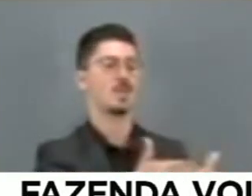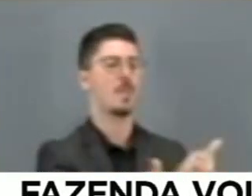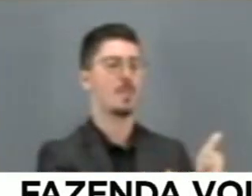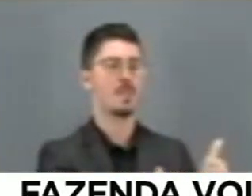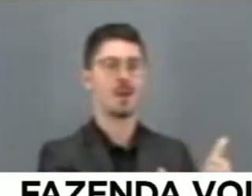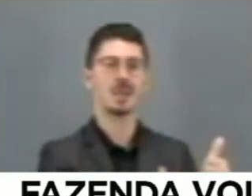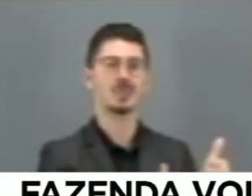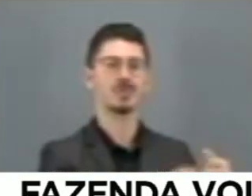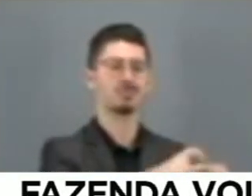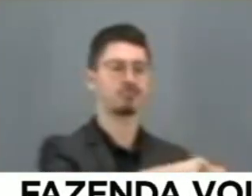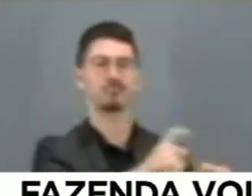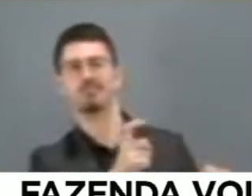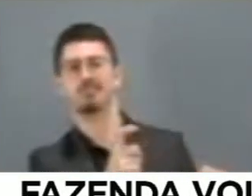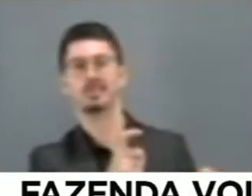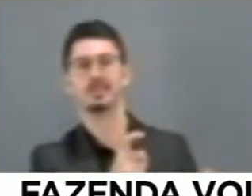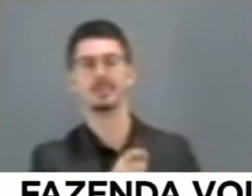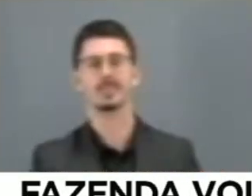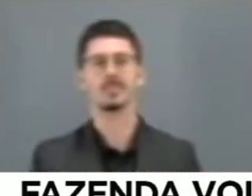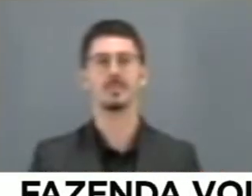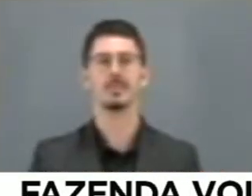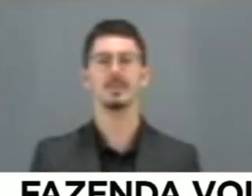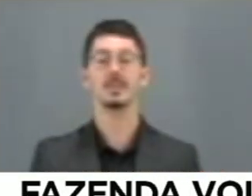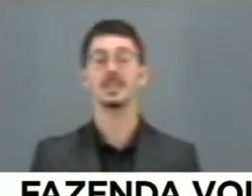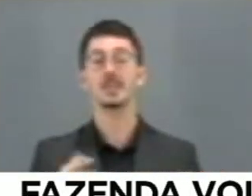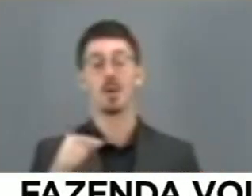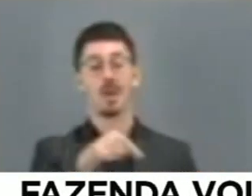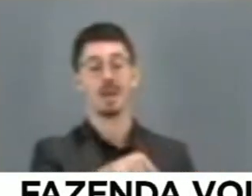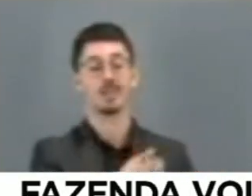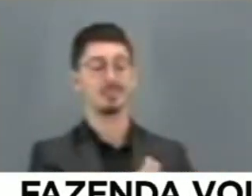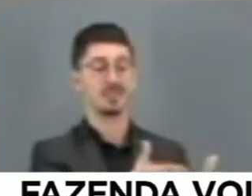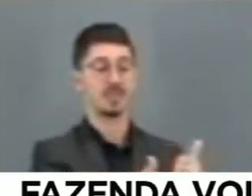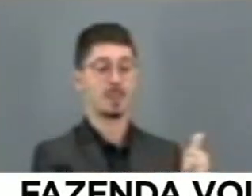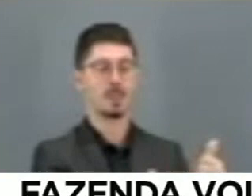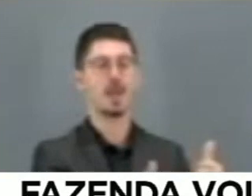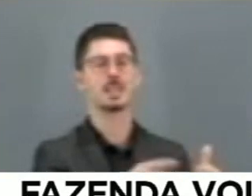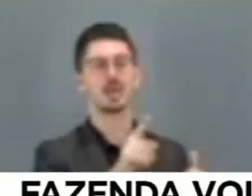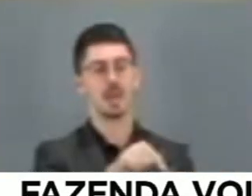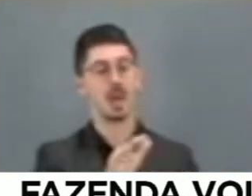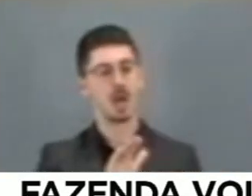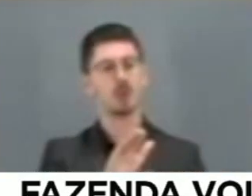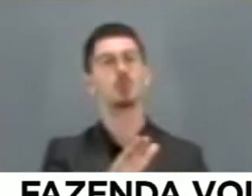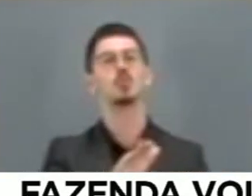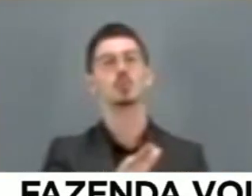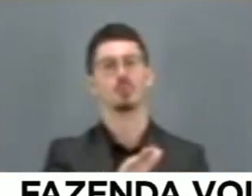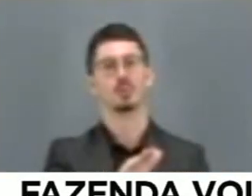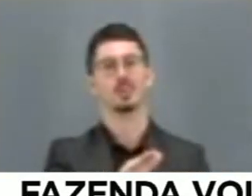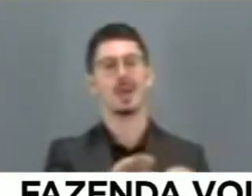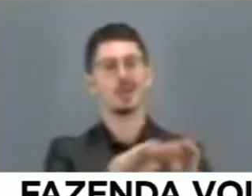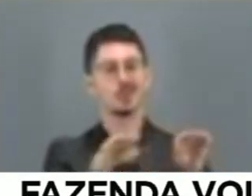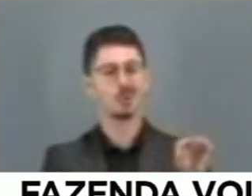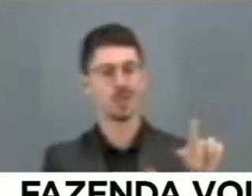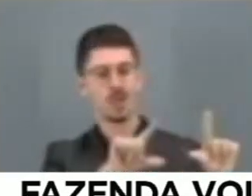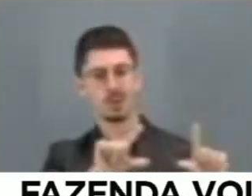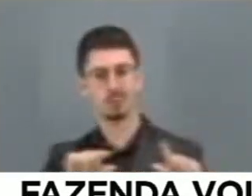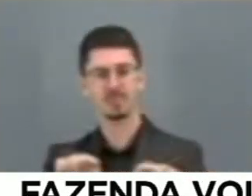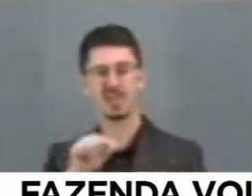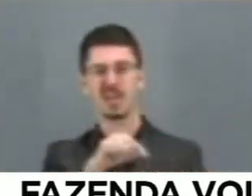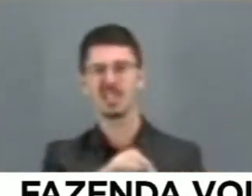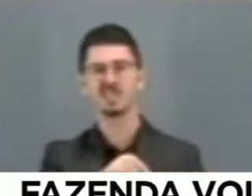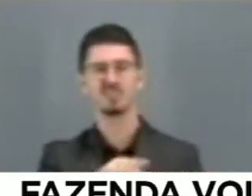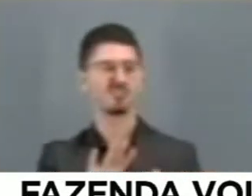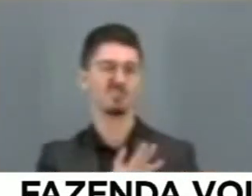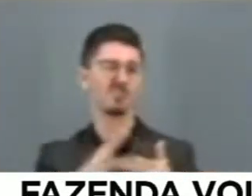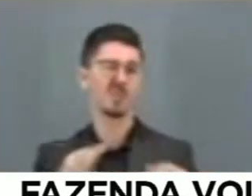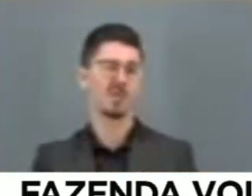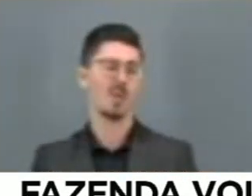Então, a desoneração da cesta básica, como um instrumento para redução de pobreza e desigualdade, ele não é muito adequado. Não, ela não é